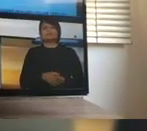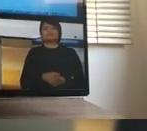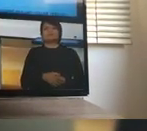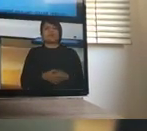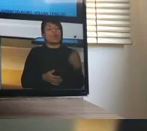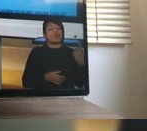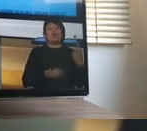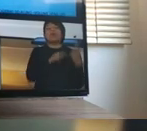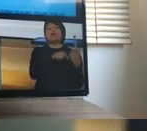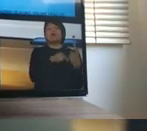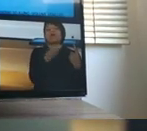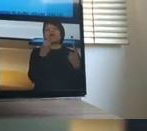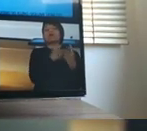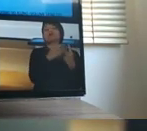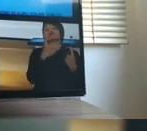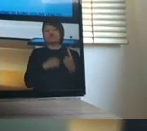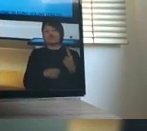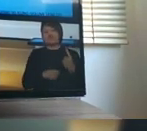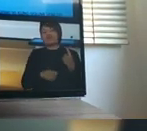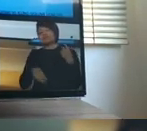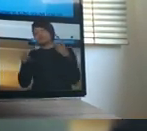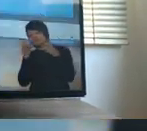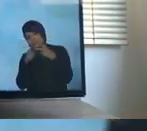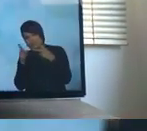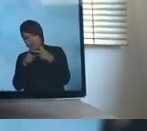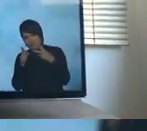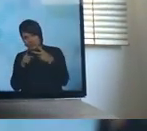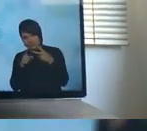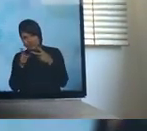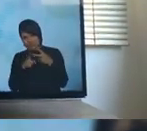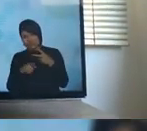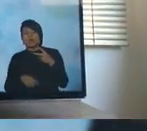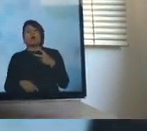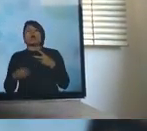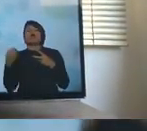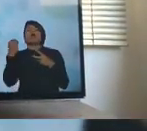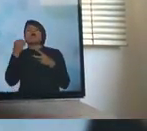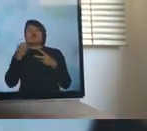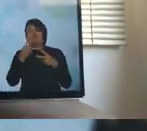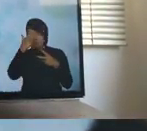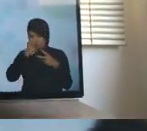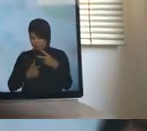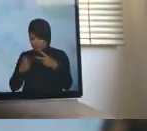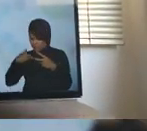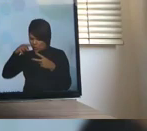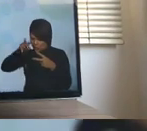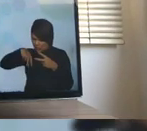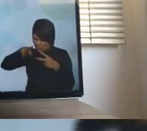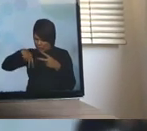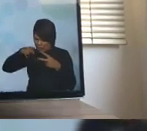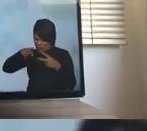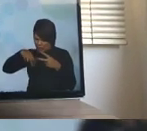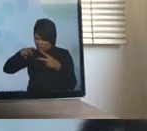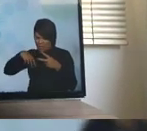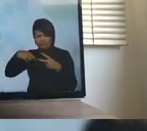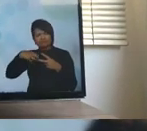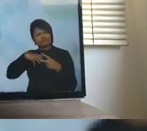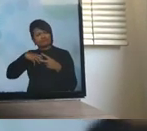começa? Segundo, como o leitor se identifica? A carta